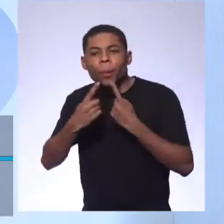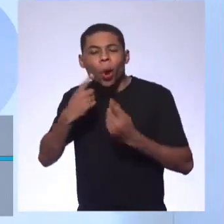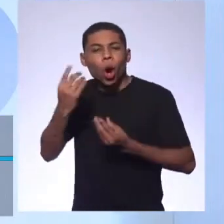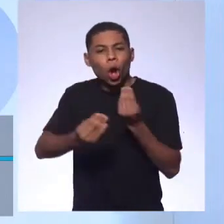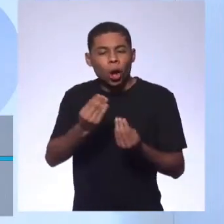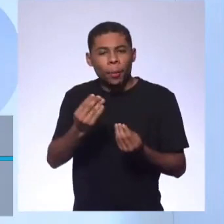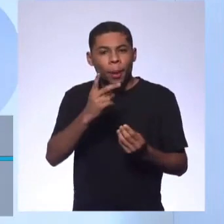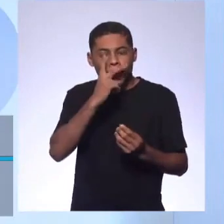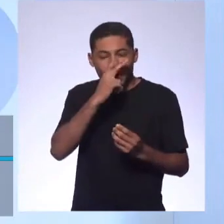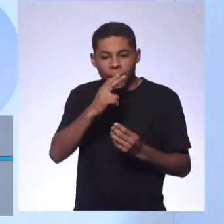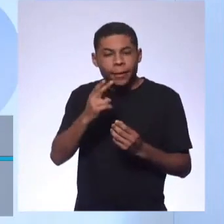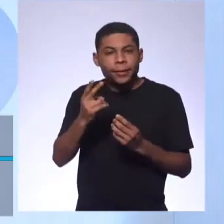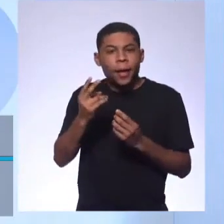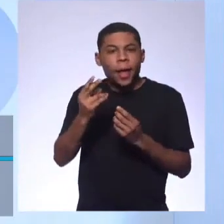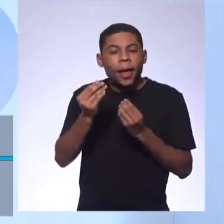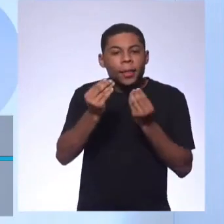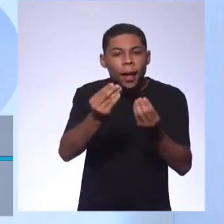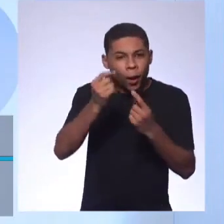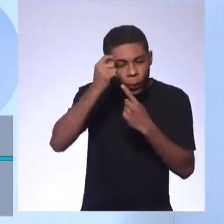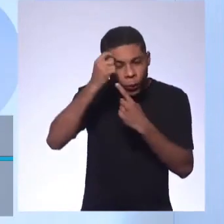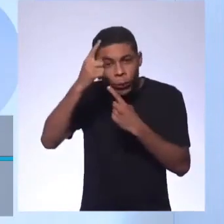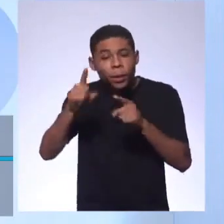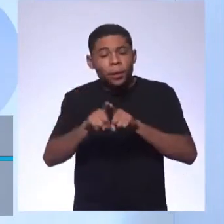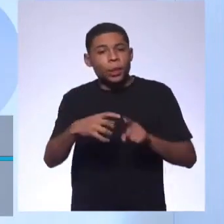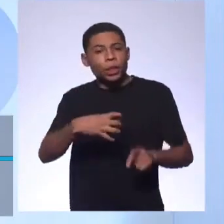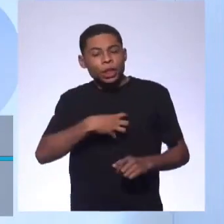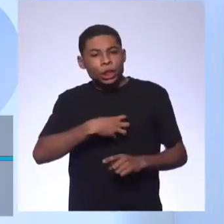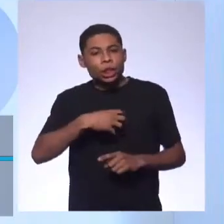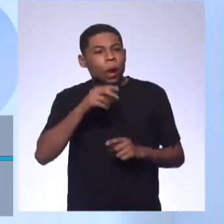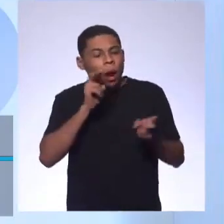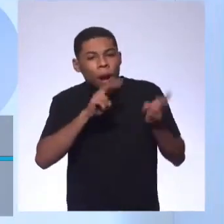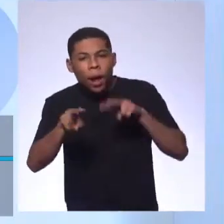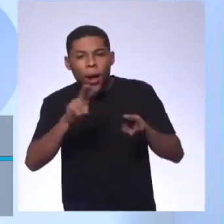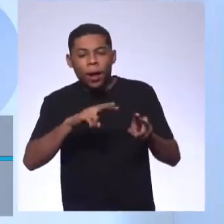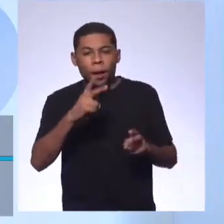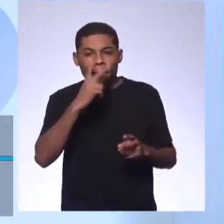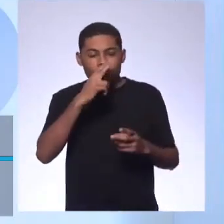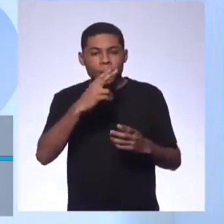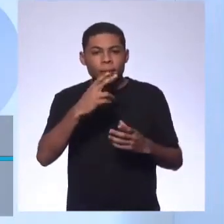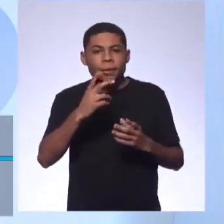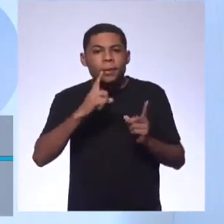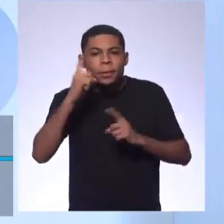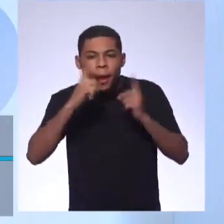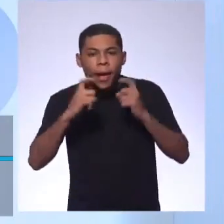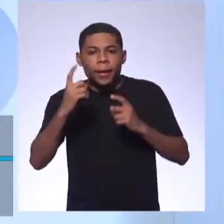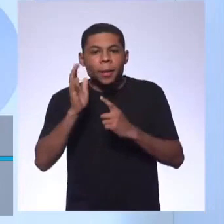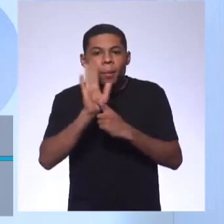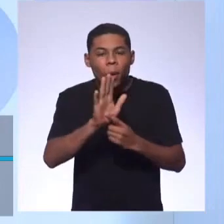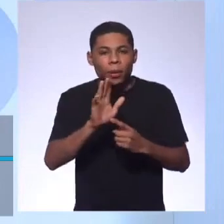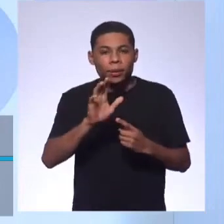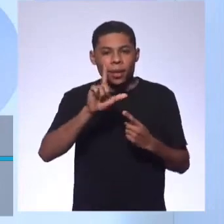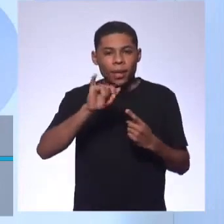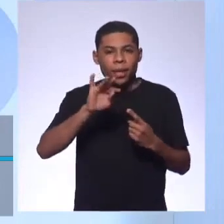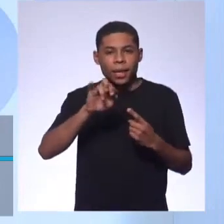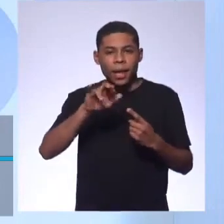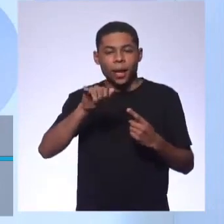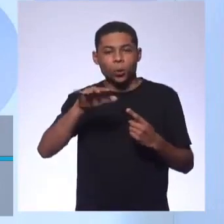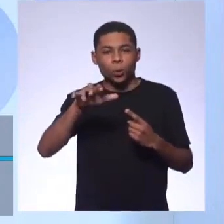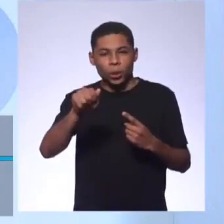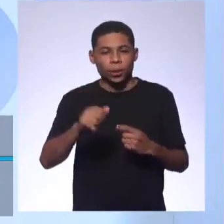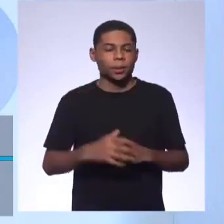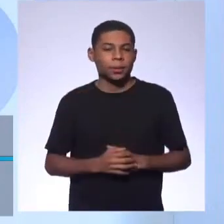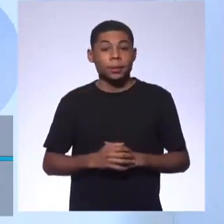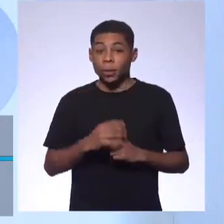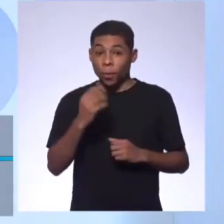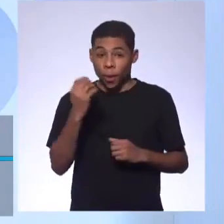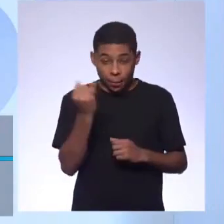vão construindo esse olhar e esse sentir, né, que vai ser expresso dentro da literatura. Né? Então, é um ponto